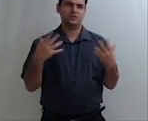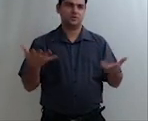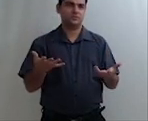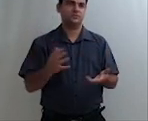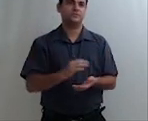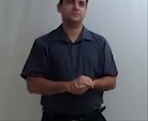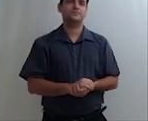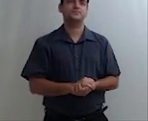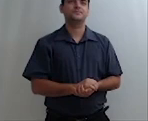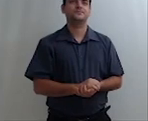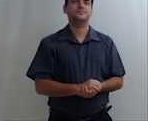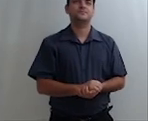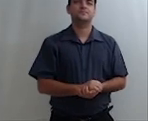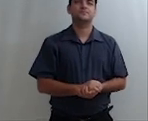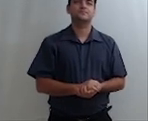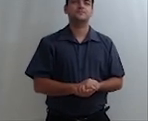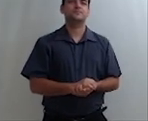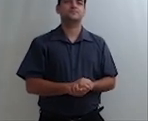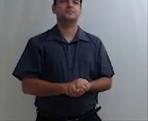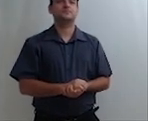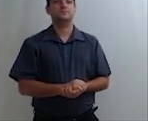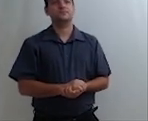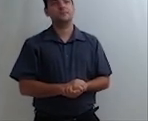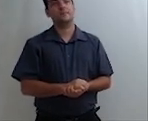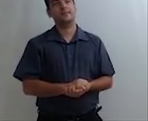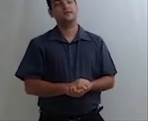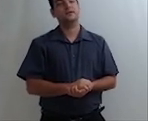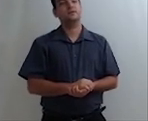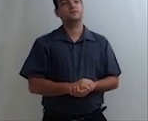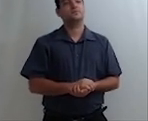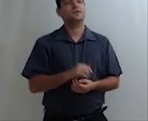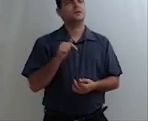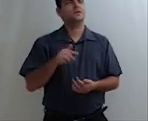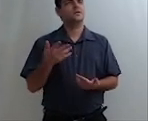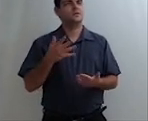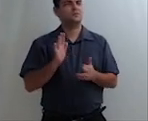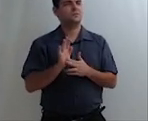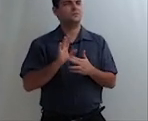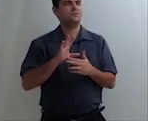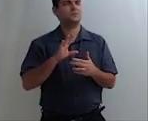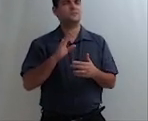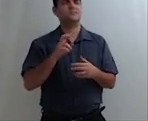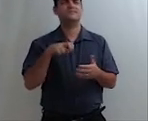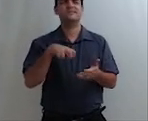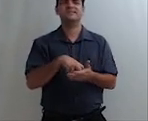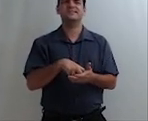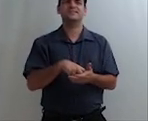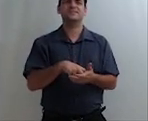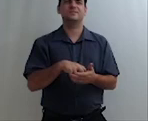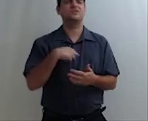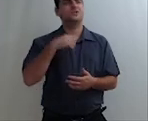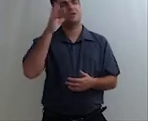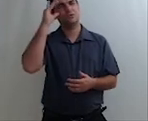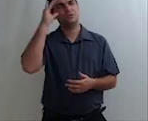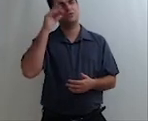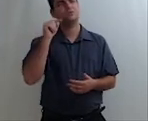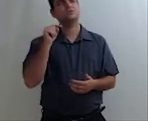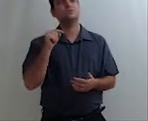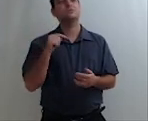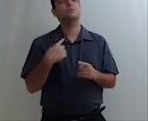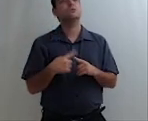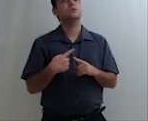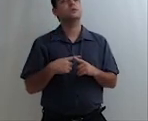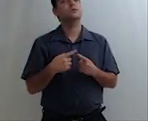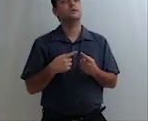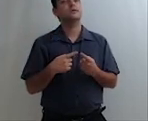excelência esse essa ação penal me chamou muita atenção eu quando eu fui fui procurado no